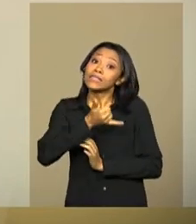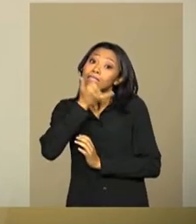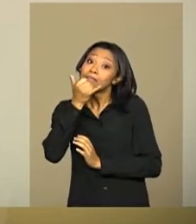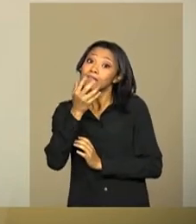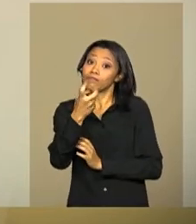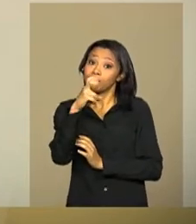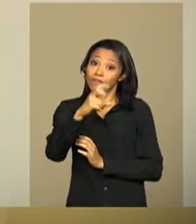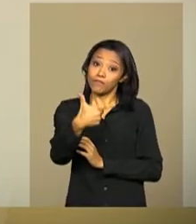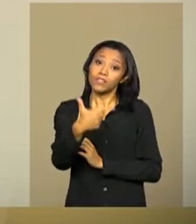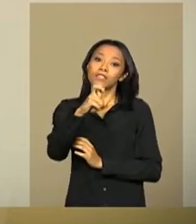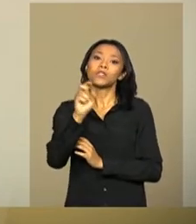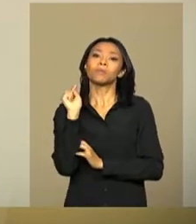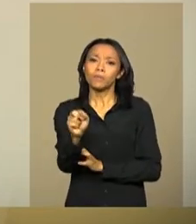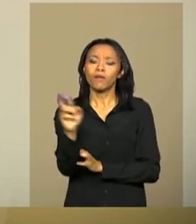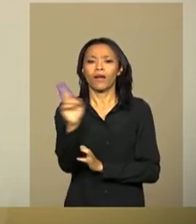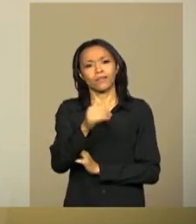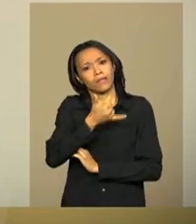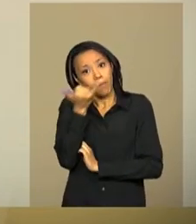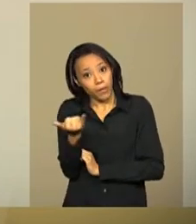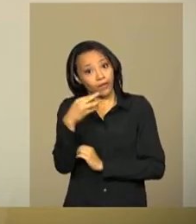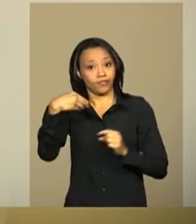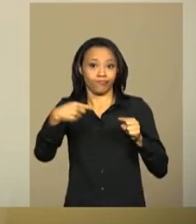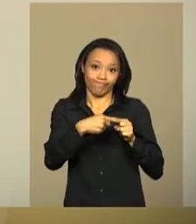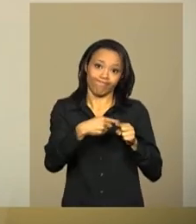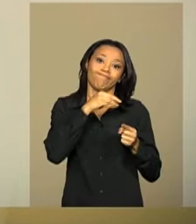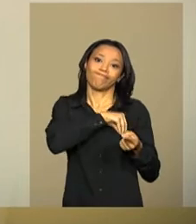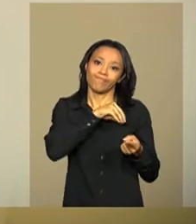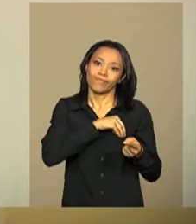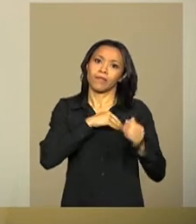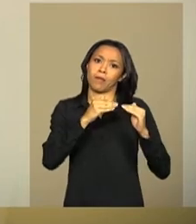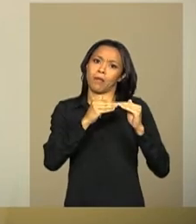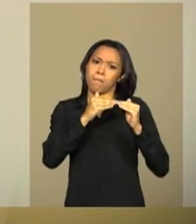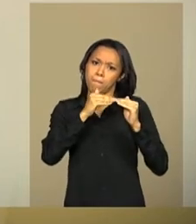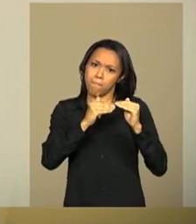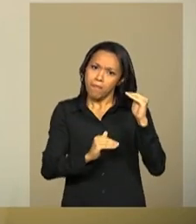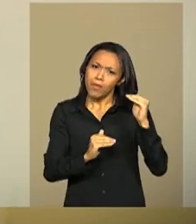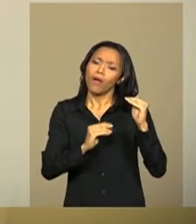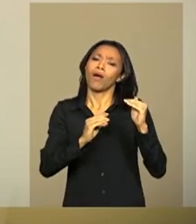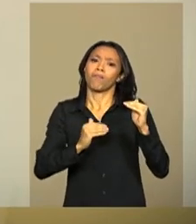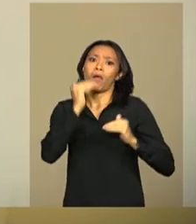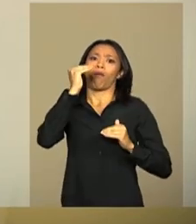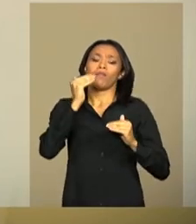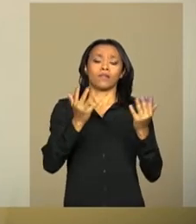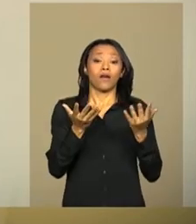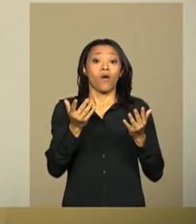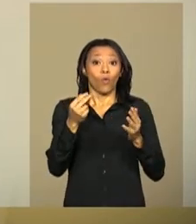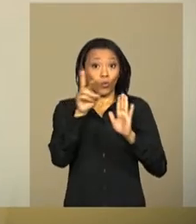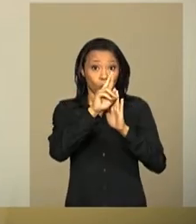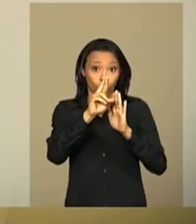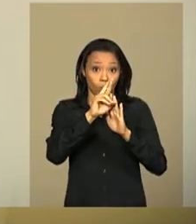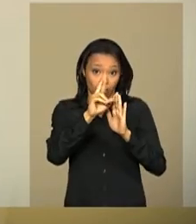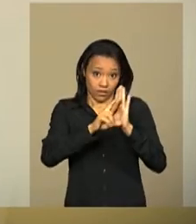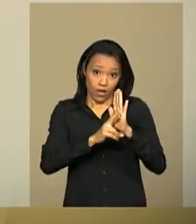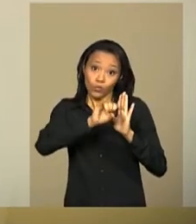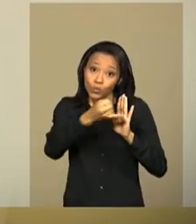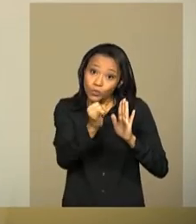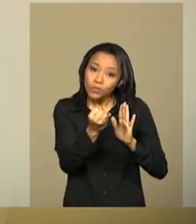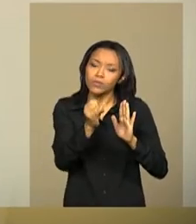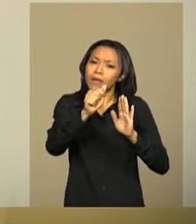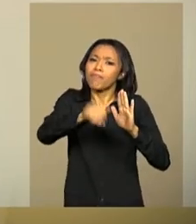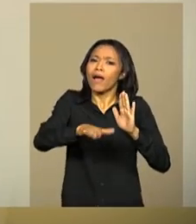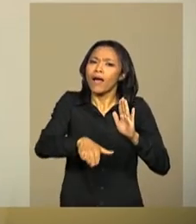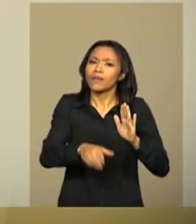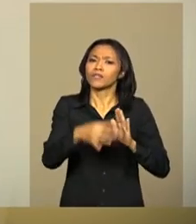da renda naquele critério quanto menor a renda maior subsídio como o juro do programa é baixo Max a